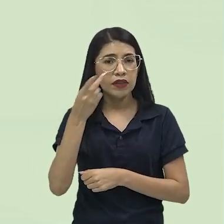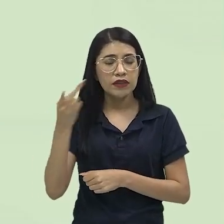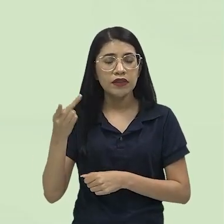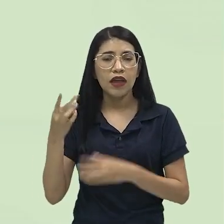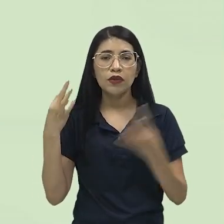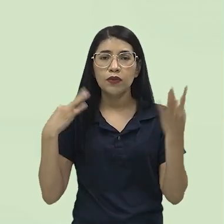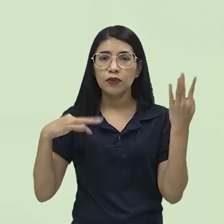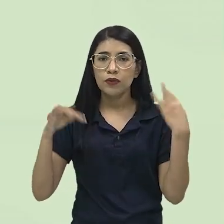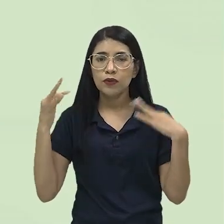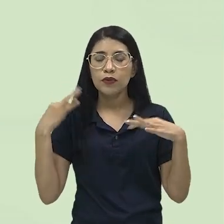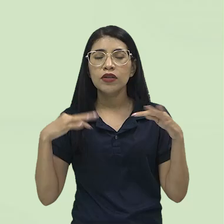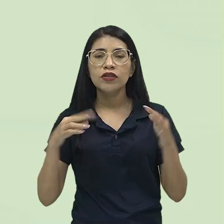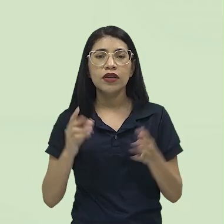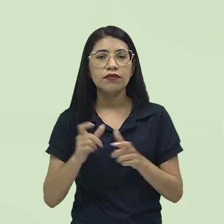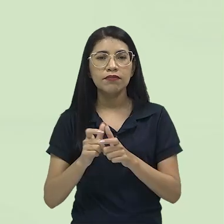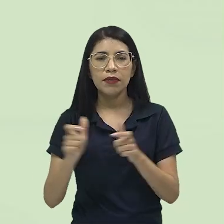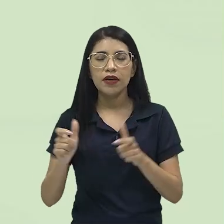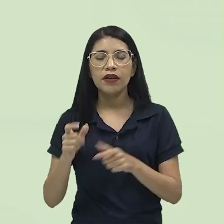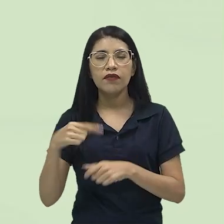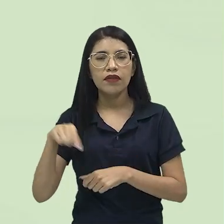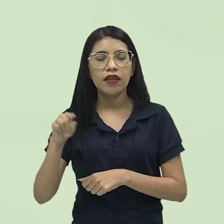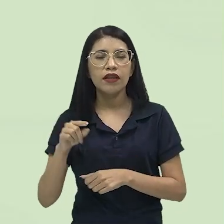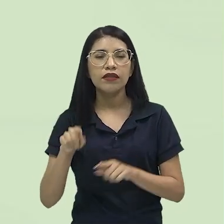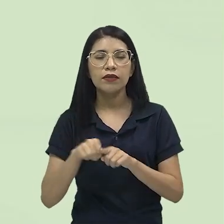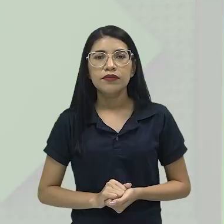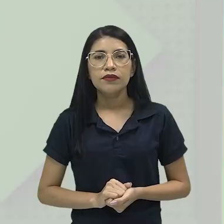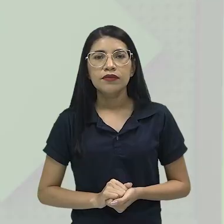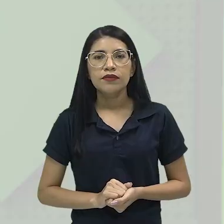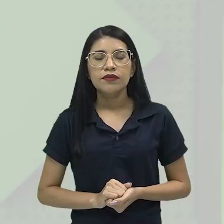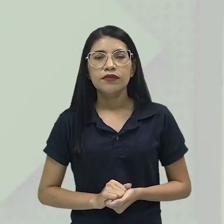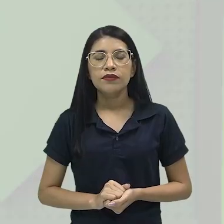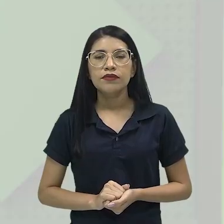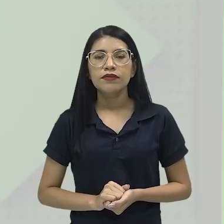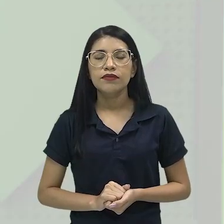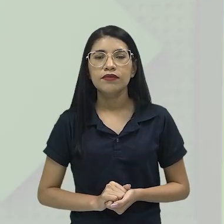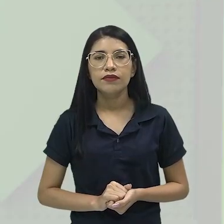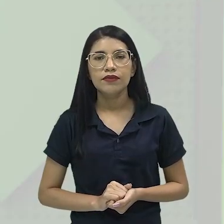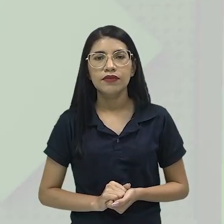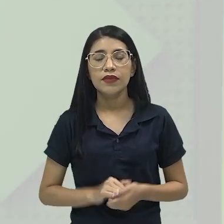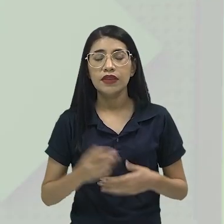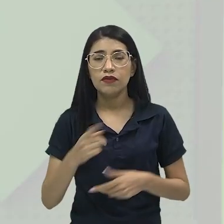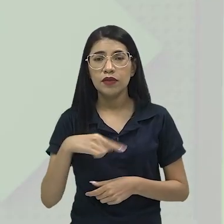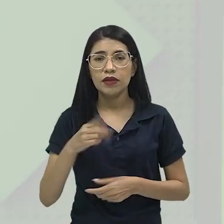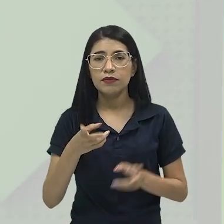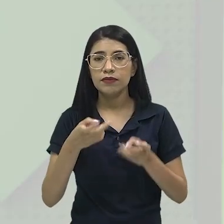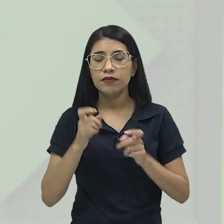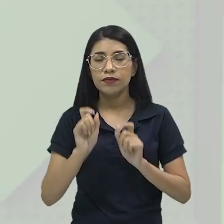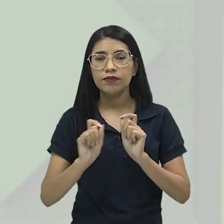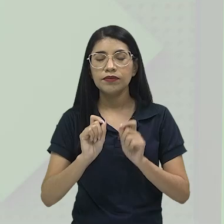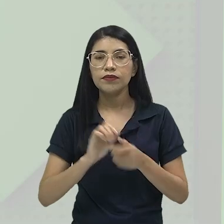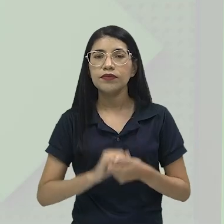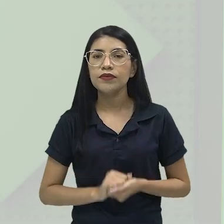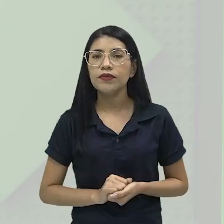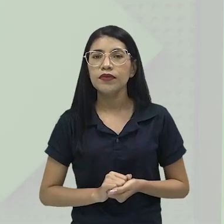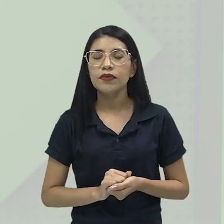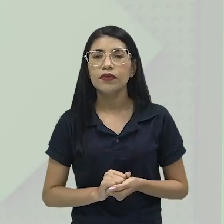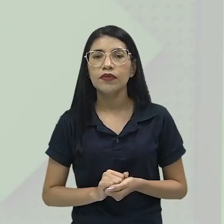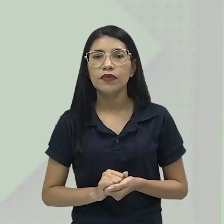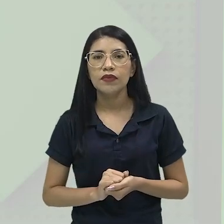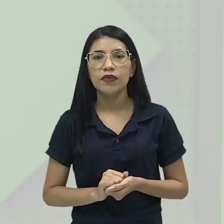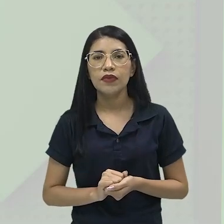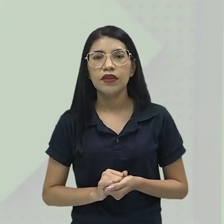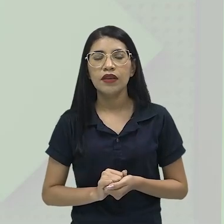bastante visitado aí na cidade de Iranduba. Muito bem, então vocês puderam ver aí que